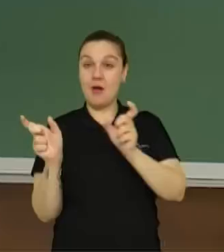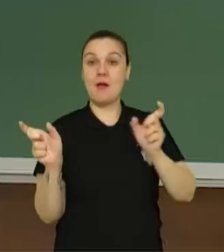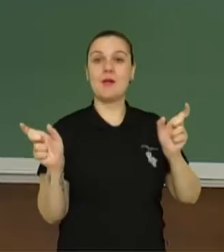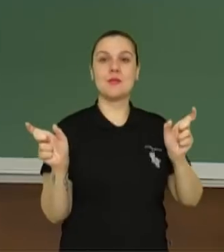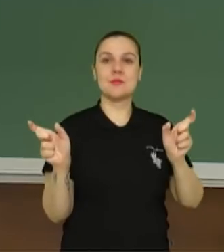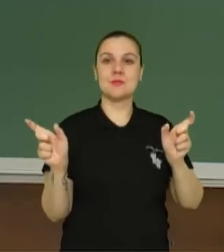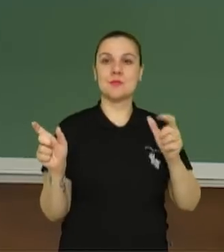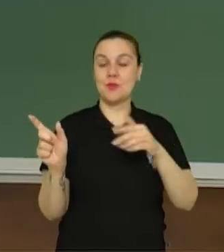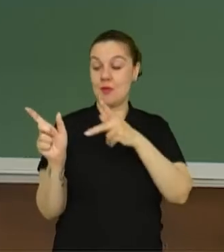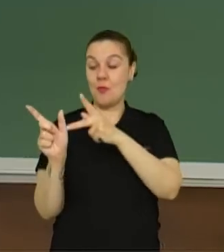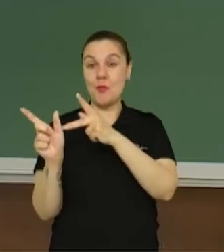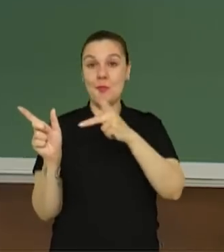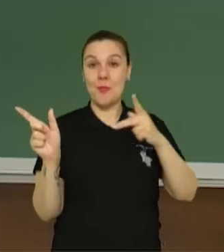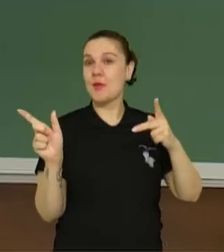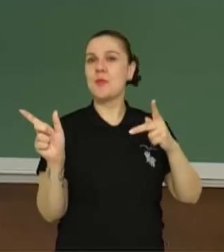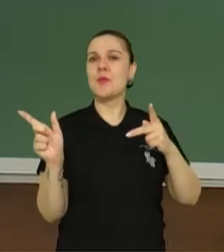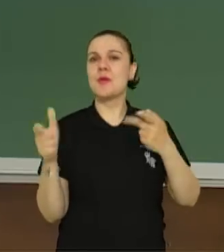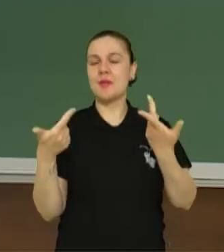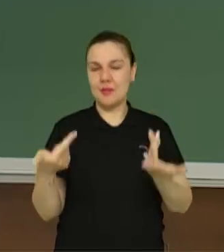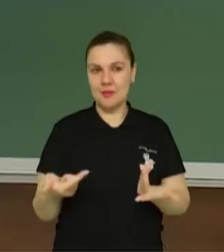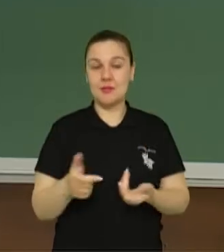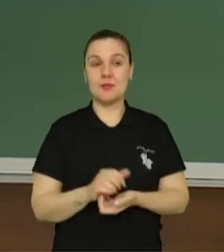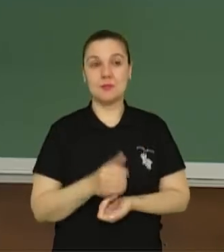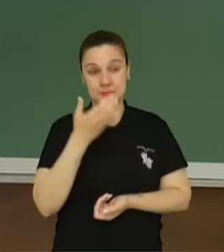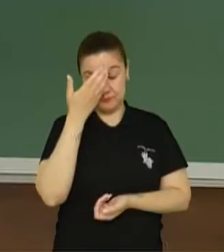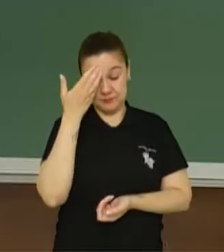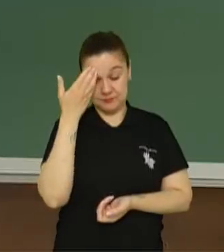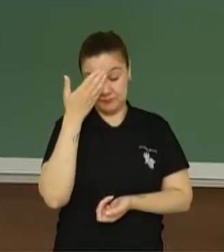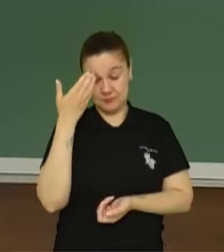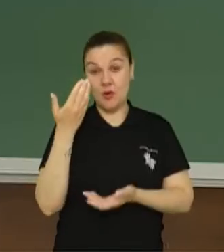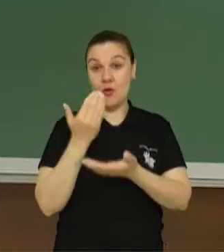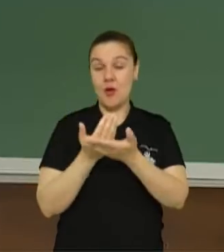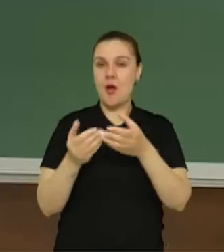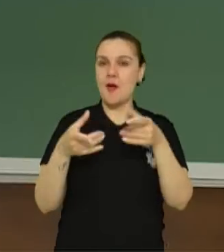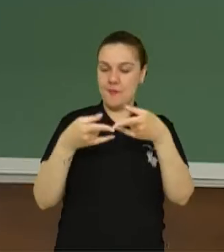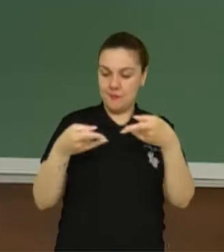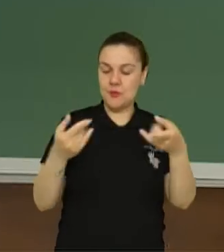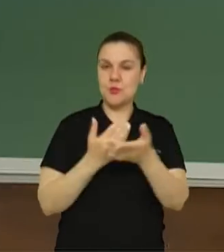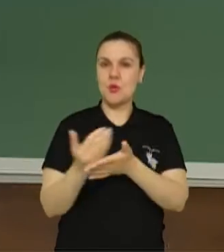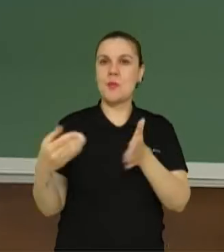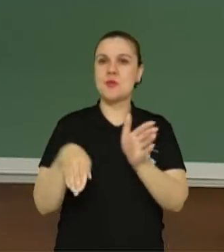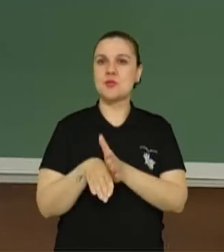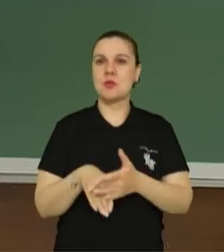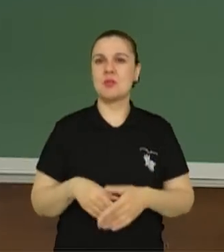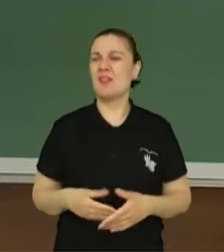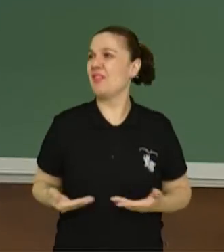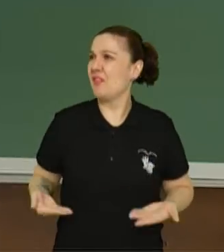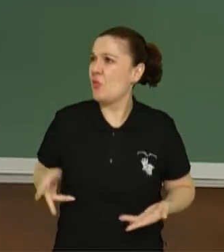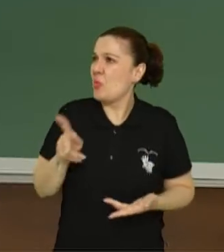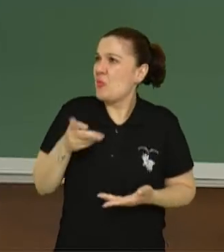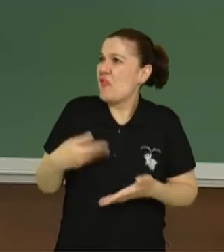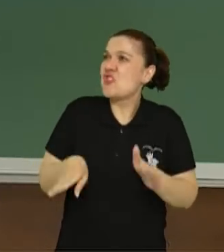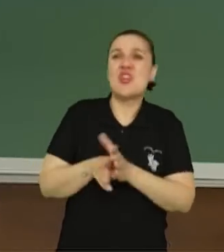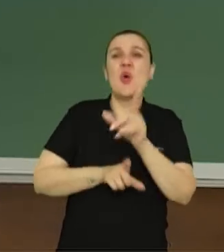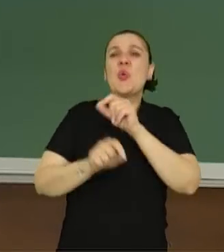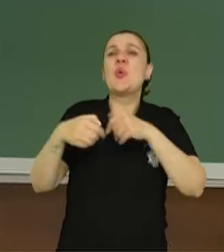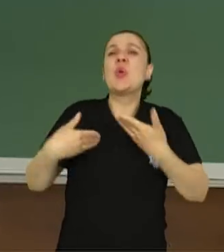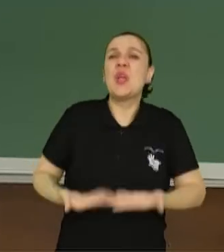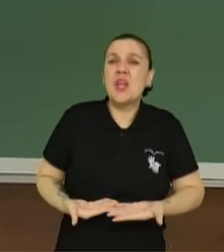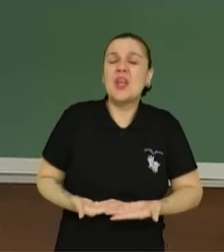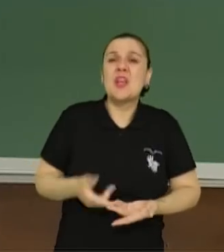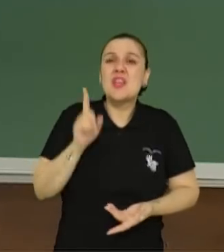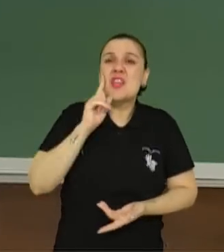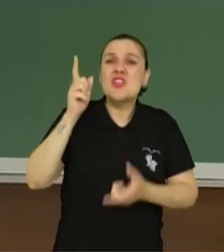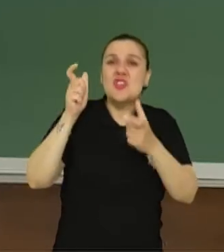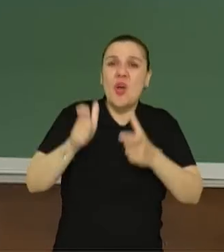complemento da frase, né? Então, se fosse assim, faturas começam a chegar. Como assim, professor? Começa a chegar o quê?